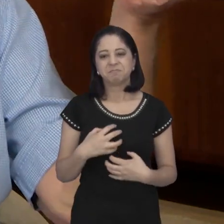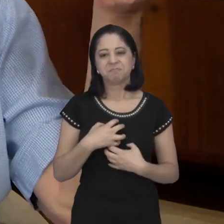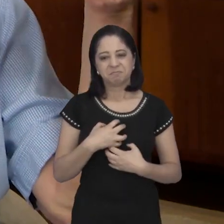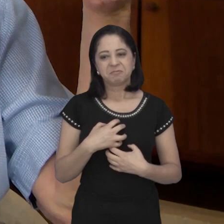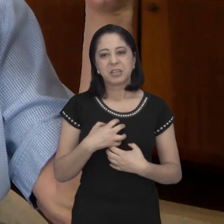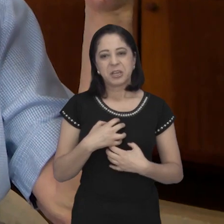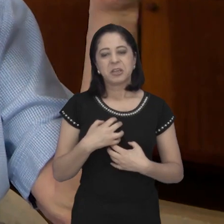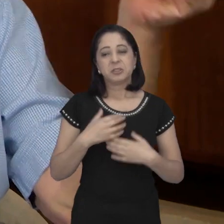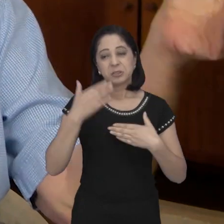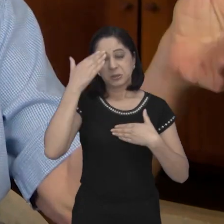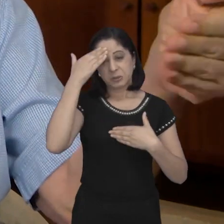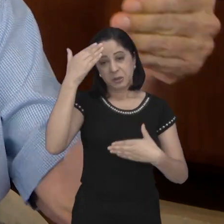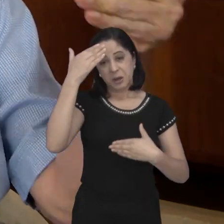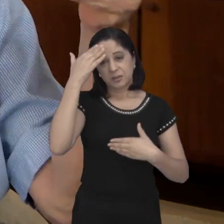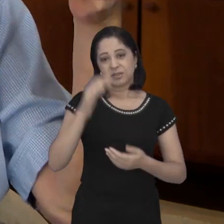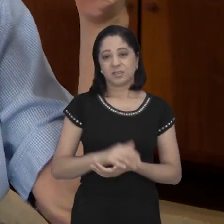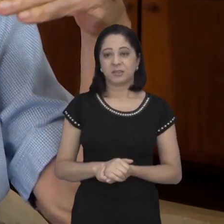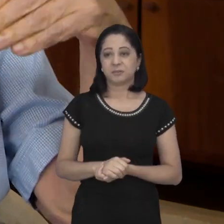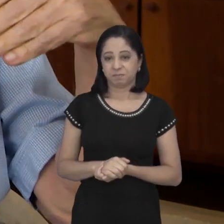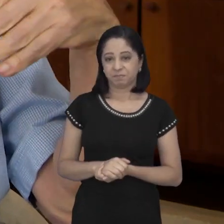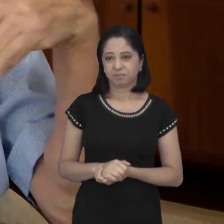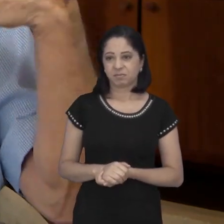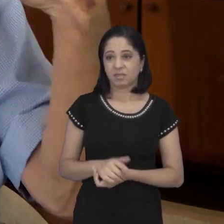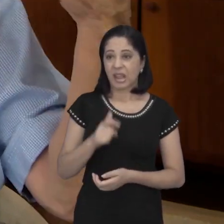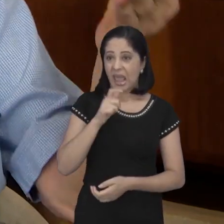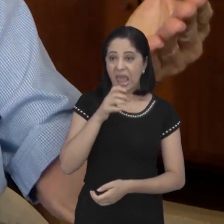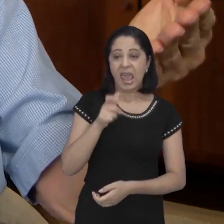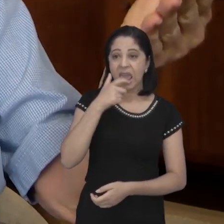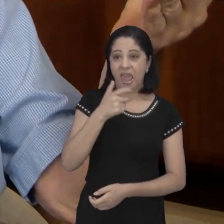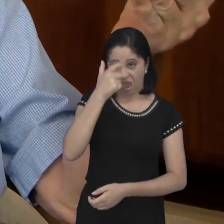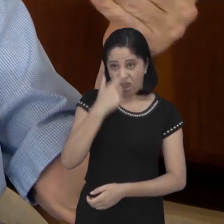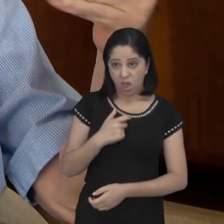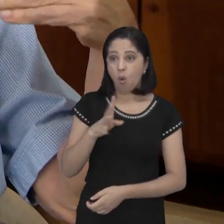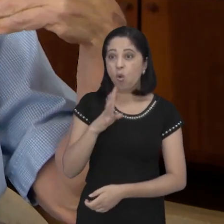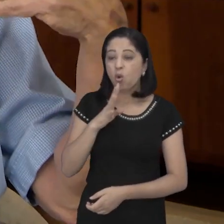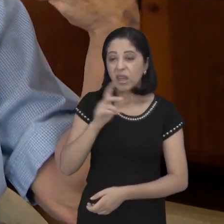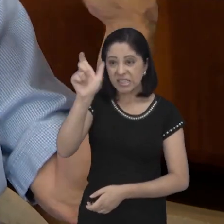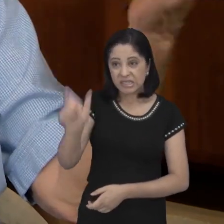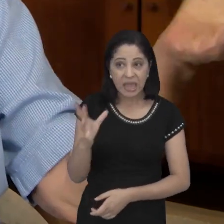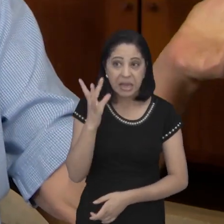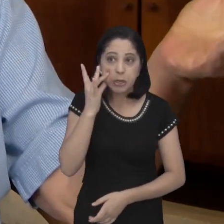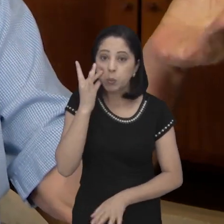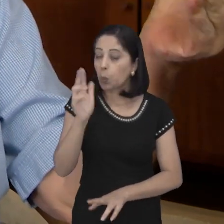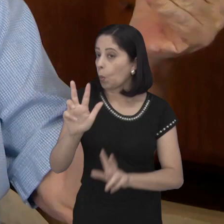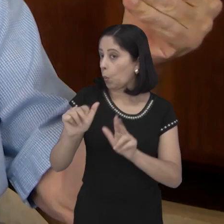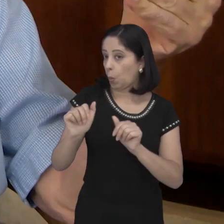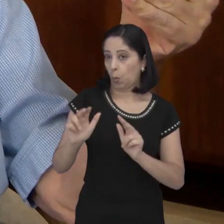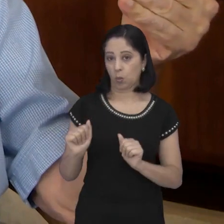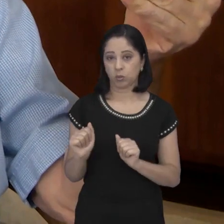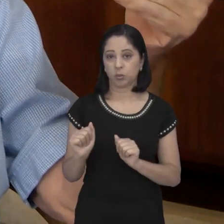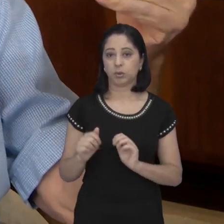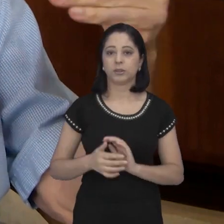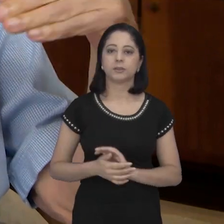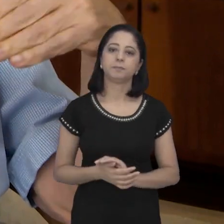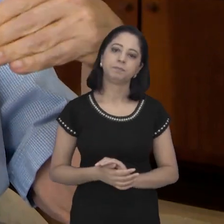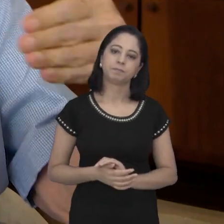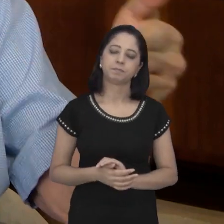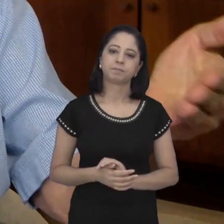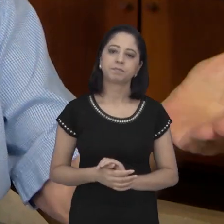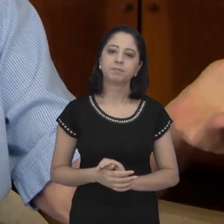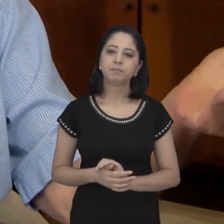reconhecendo o desenho, né, e me impressionando com ele, me emocionando com